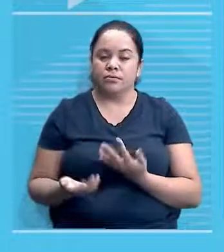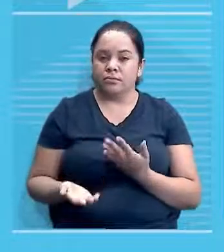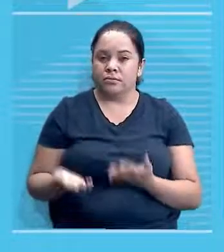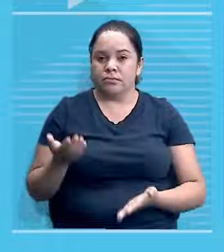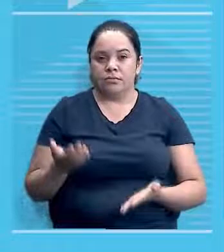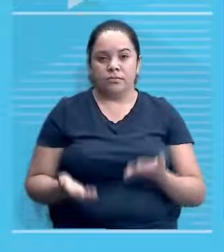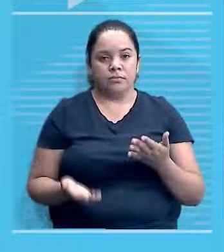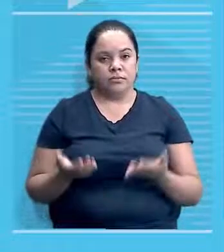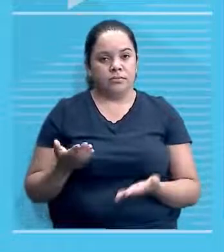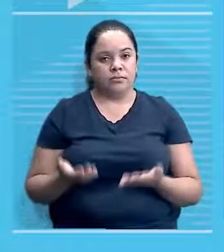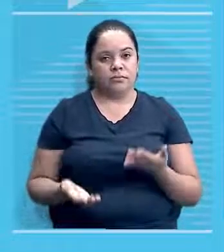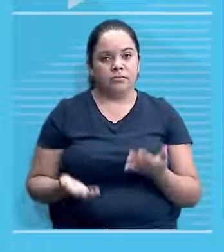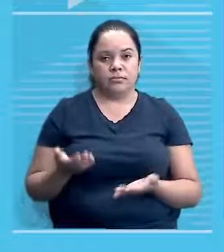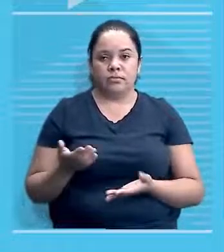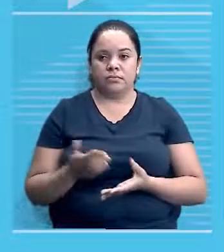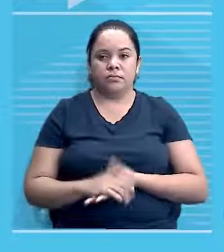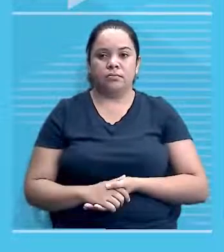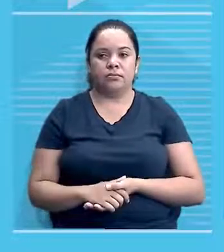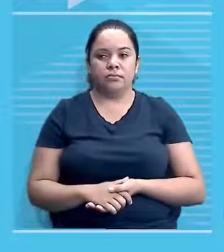Bom Gosto